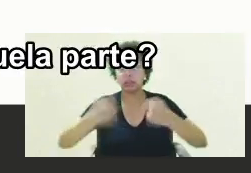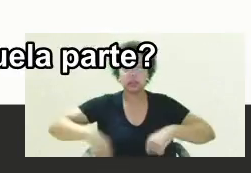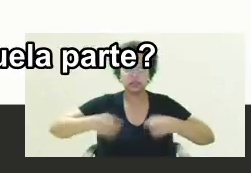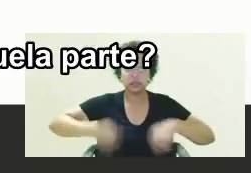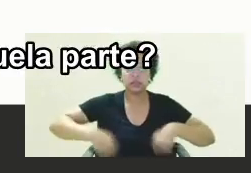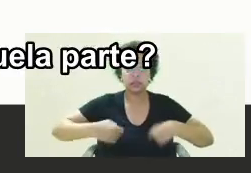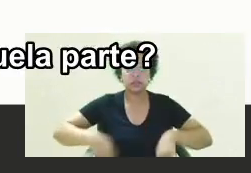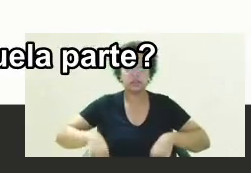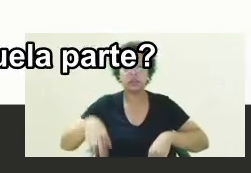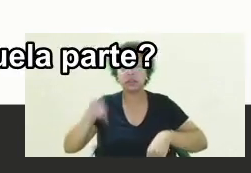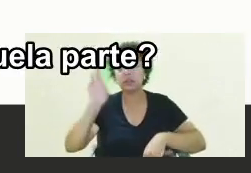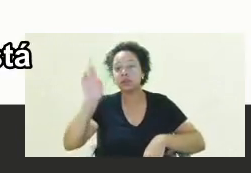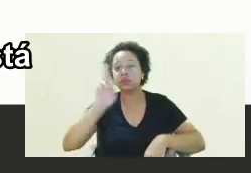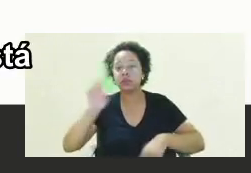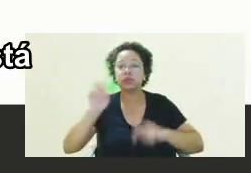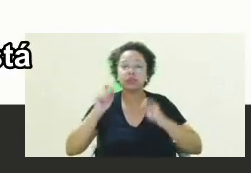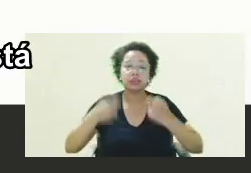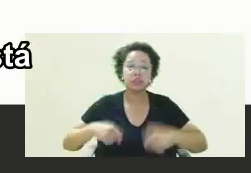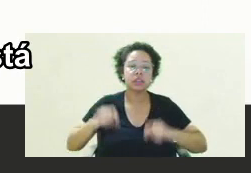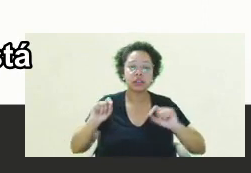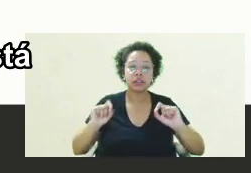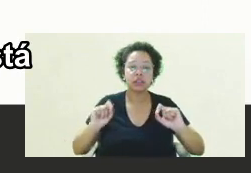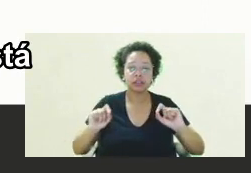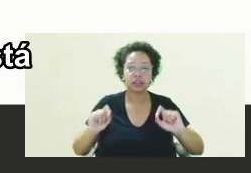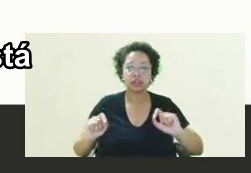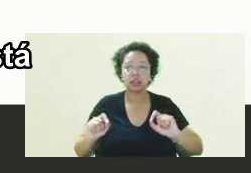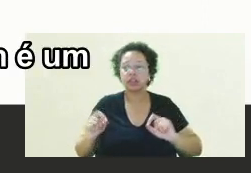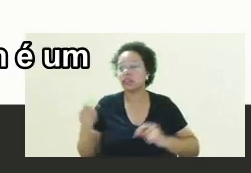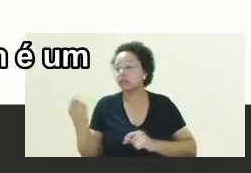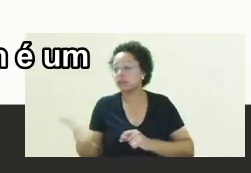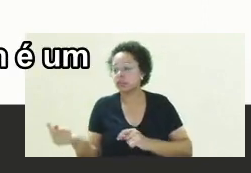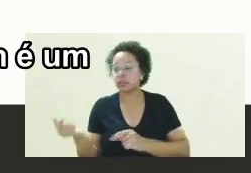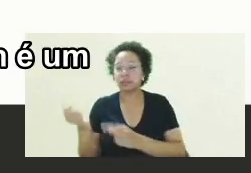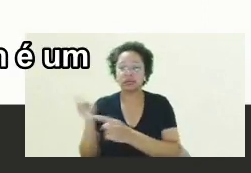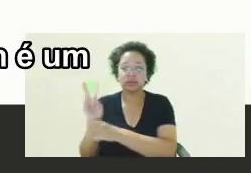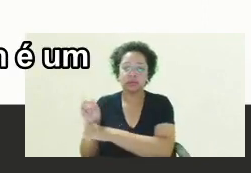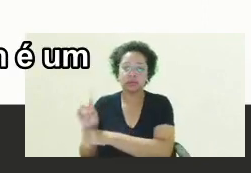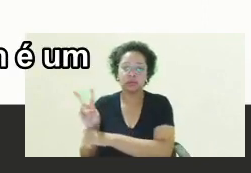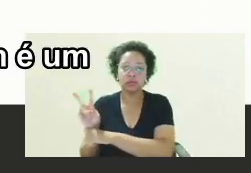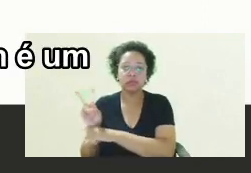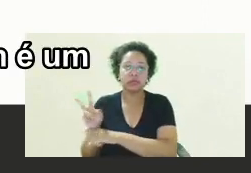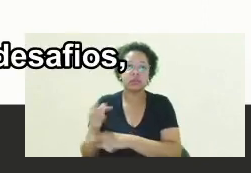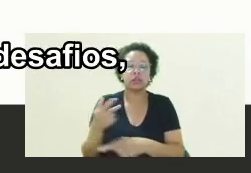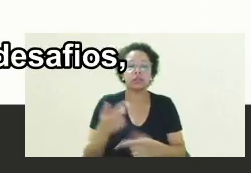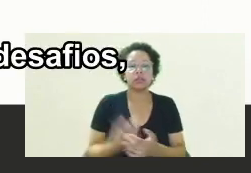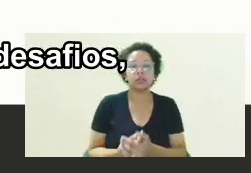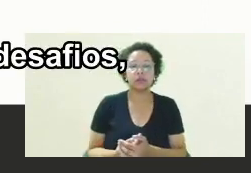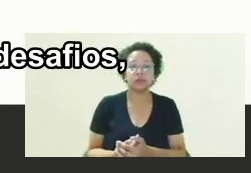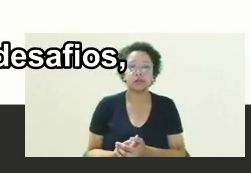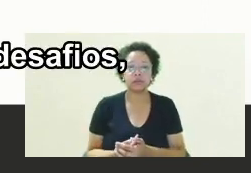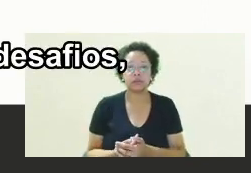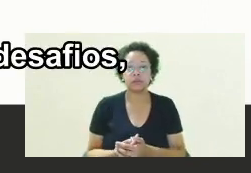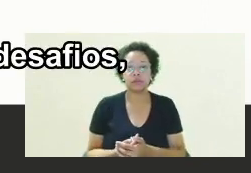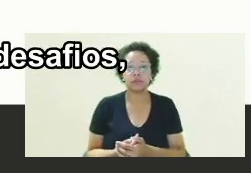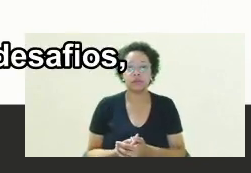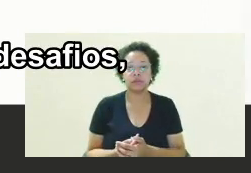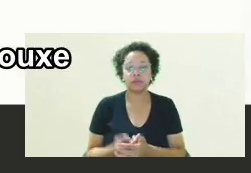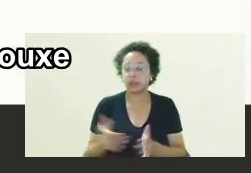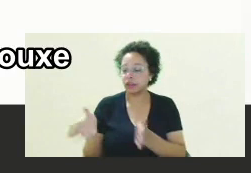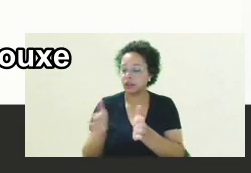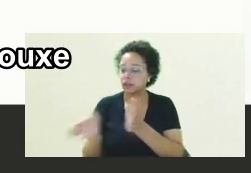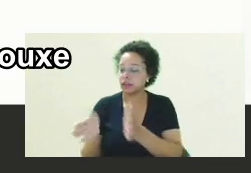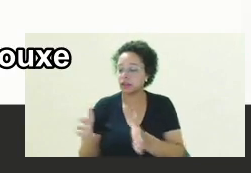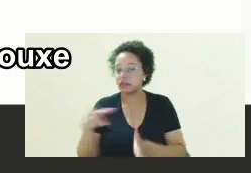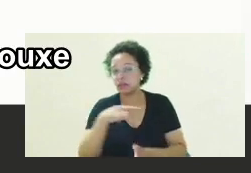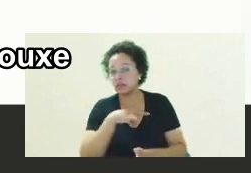responsável? Quem vai cuidar dessa, daquela parte? E o nosso produto está acessível? Então, também é um personagem que tem aí seus desafios,